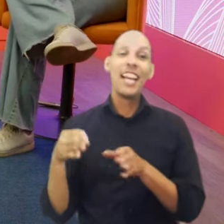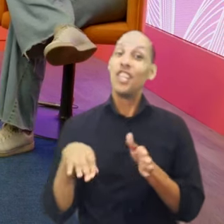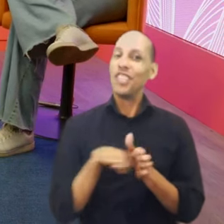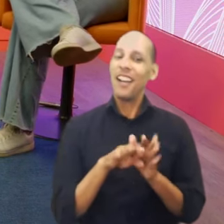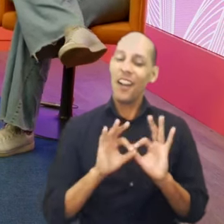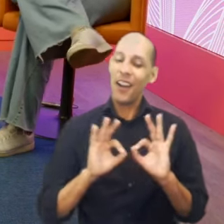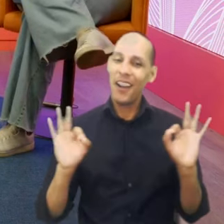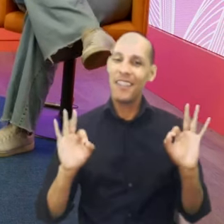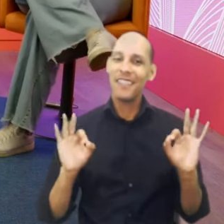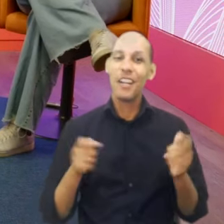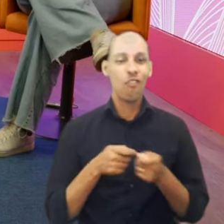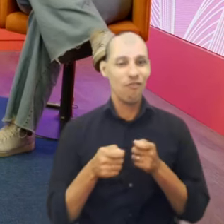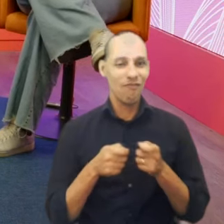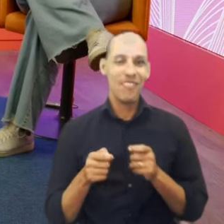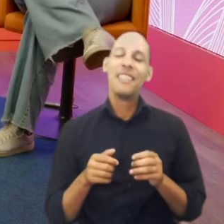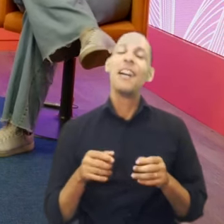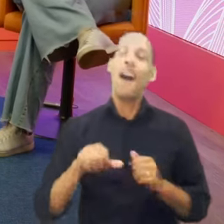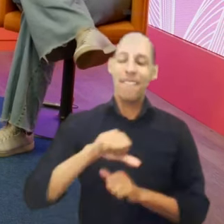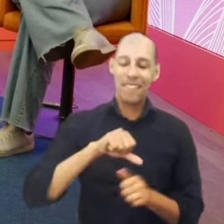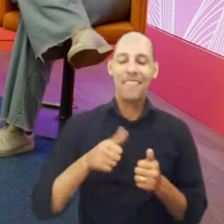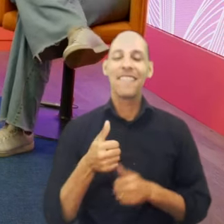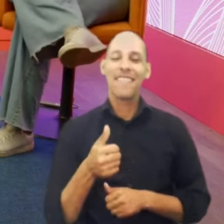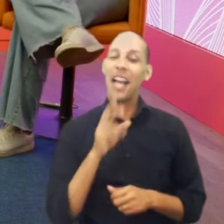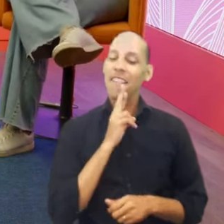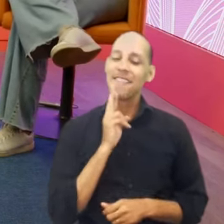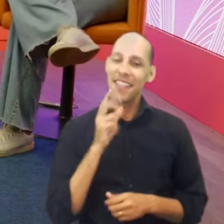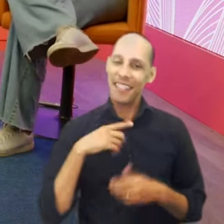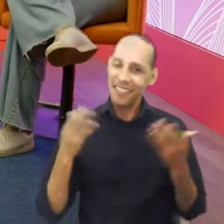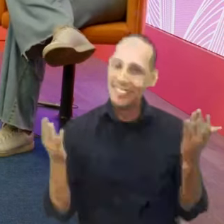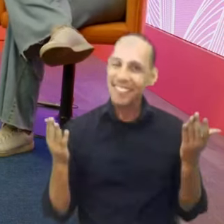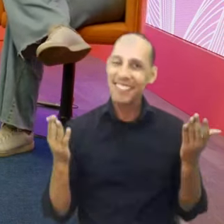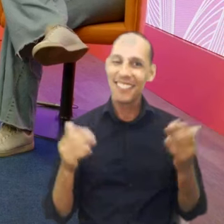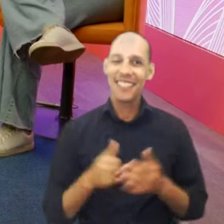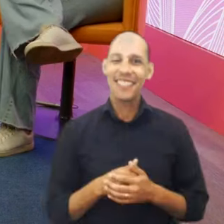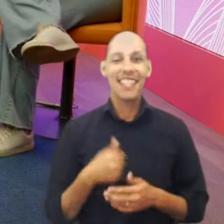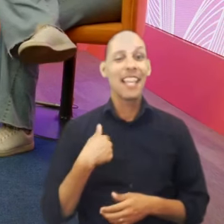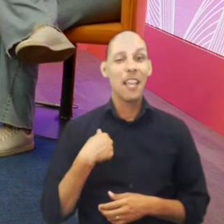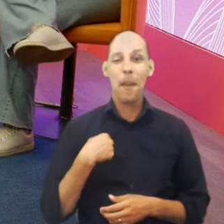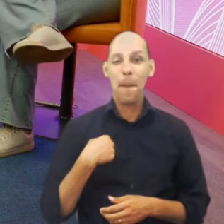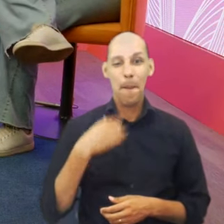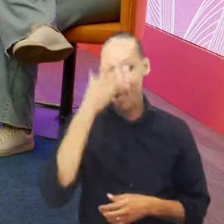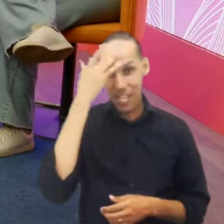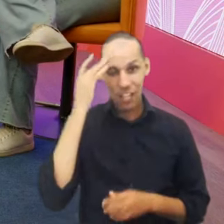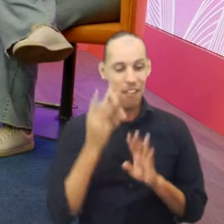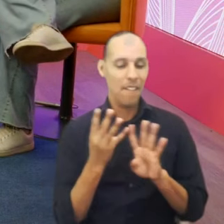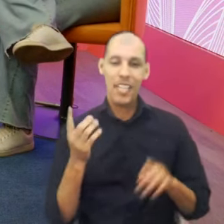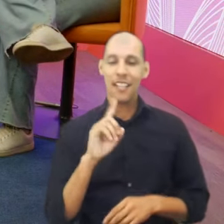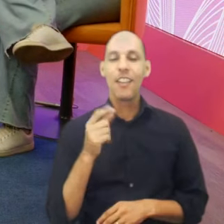ele organiza, ótimo. Aí vai ter coisa boa. Eu tô numa situação assim. Ah, é, o assim, marido, tem restaurante. Eu já deixo tão claro também que eu não sou essa pessoa na fila do pão.